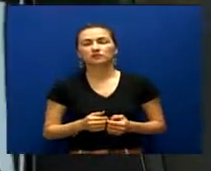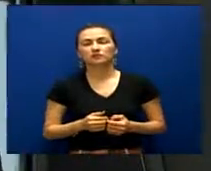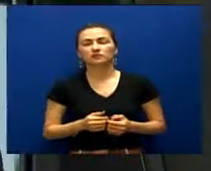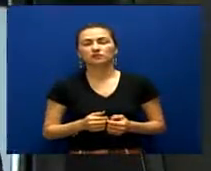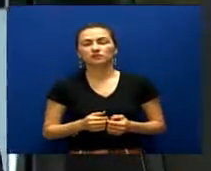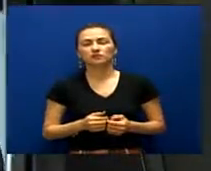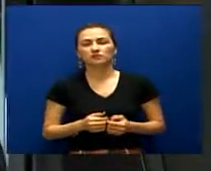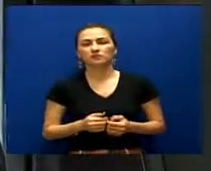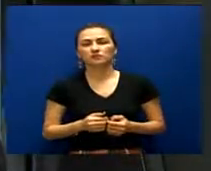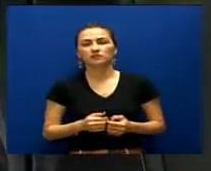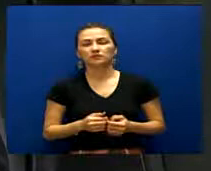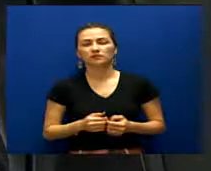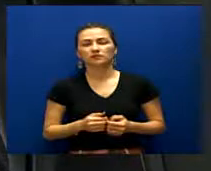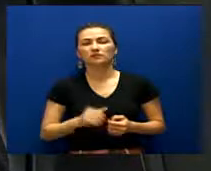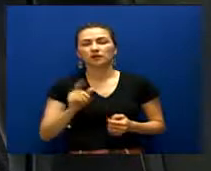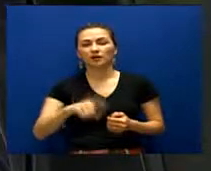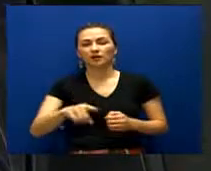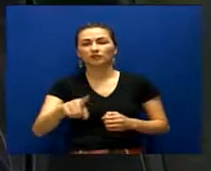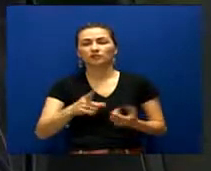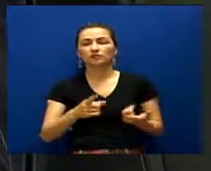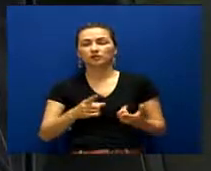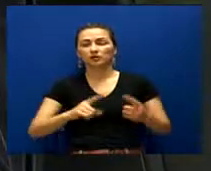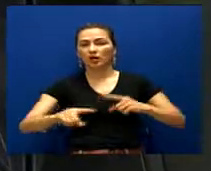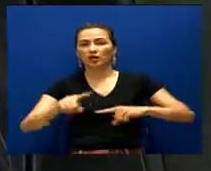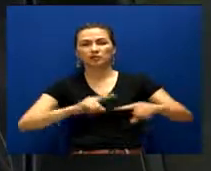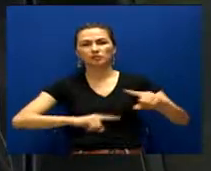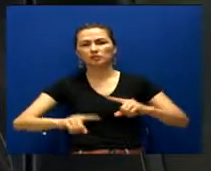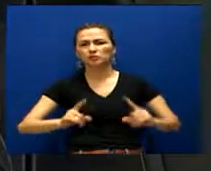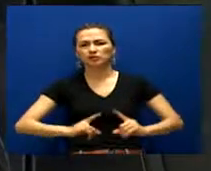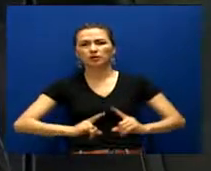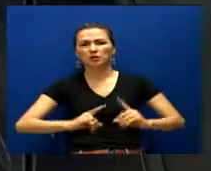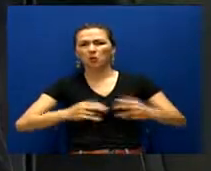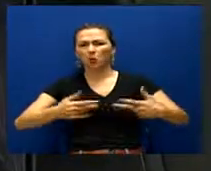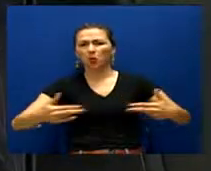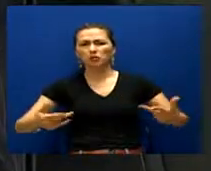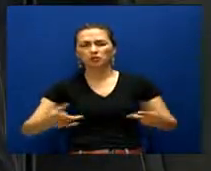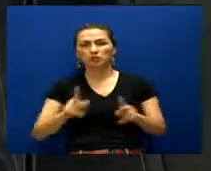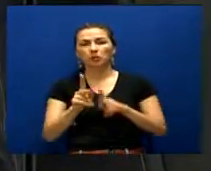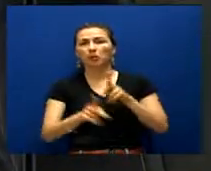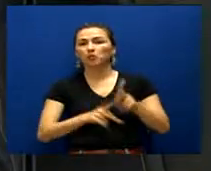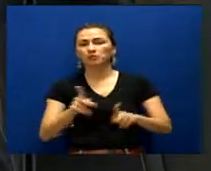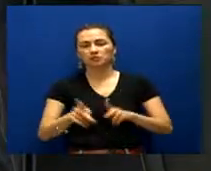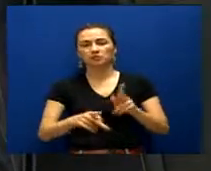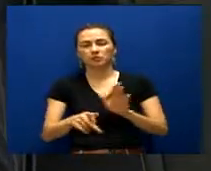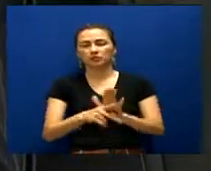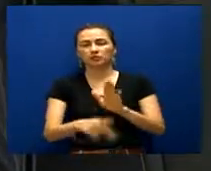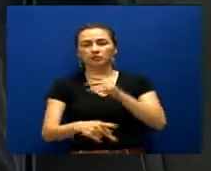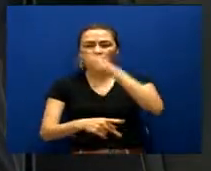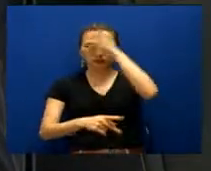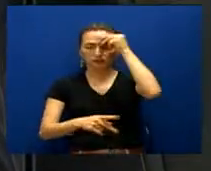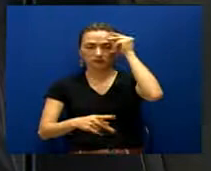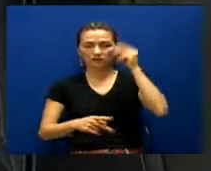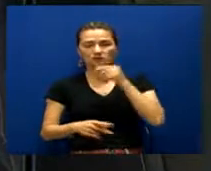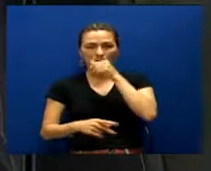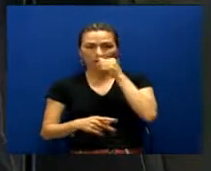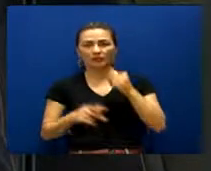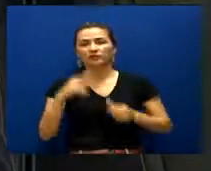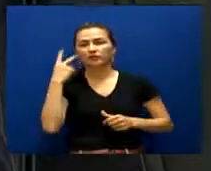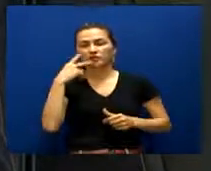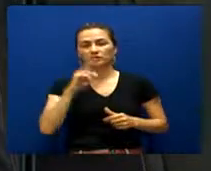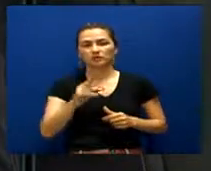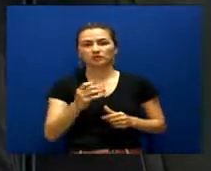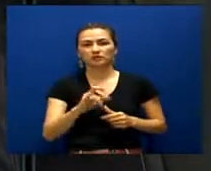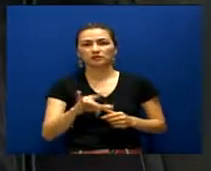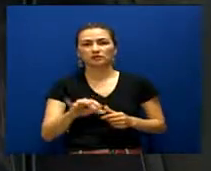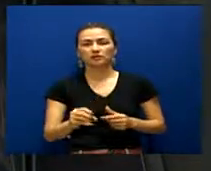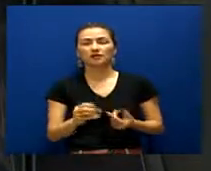da coisa pública, que a Igreja Católica, eu sei do trabalho que faz, doutor Hélio Brasileiro, deu uma ideia para ele, achou muito boa,